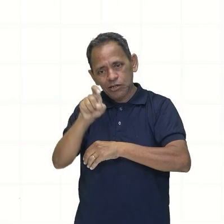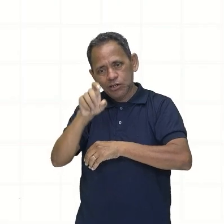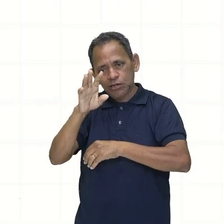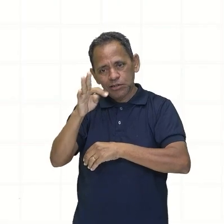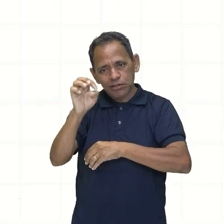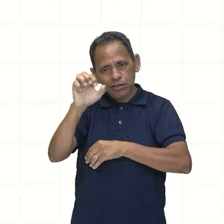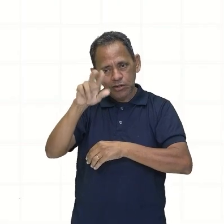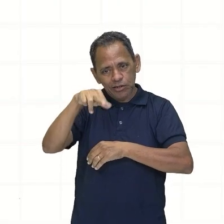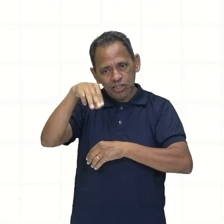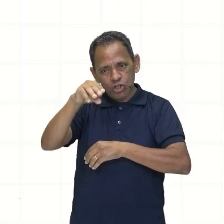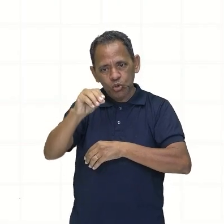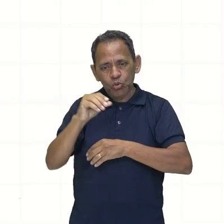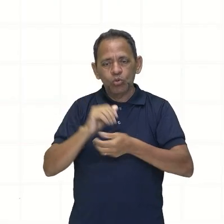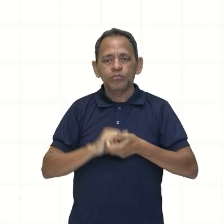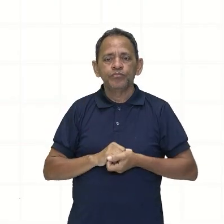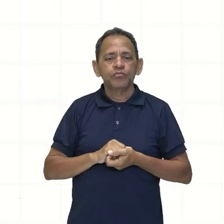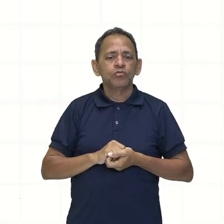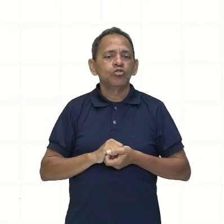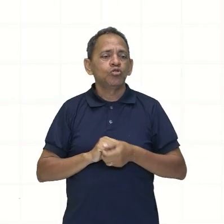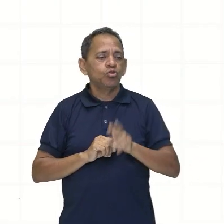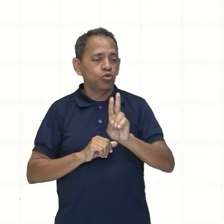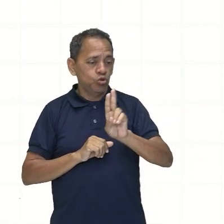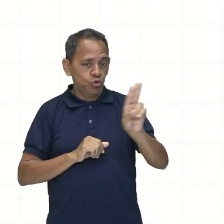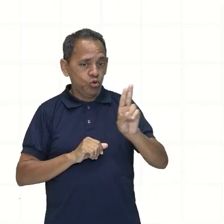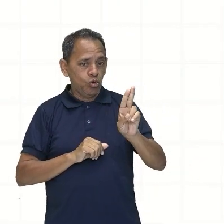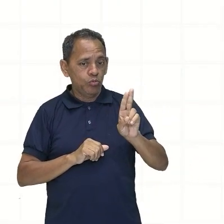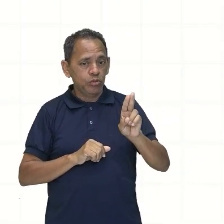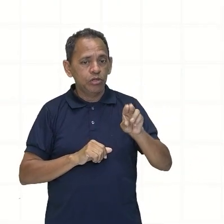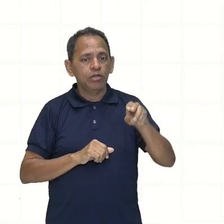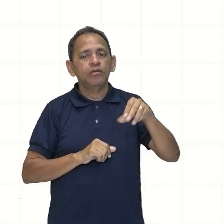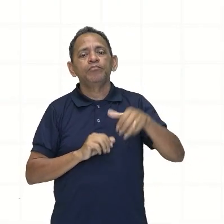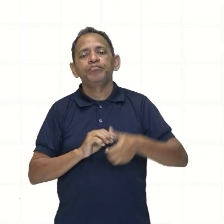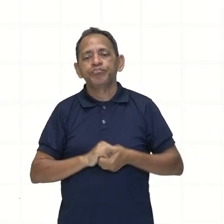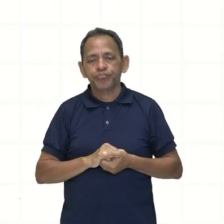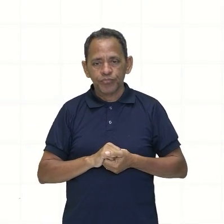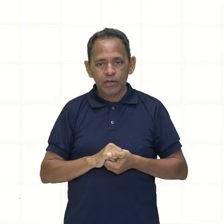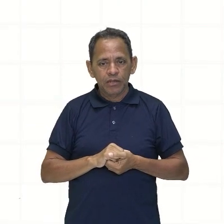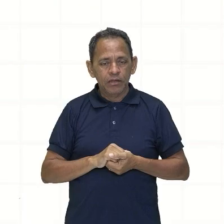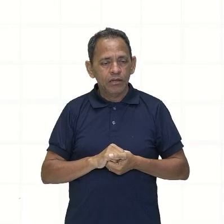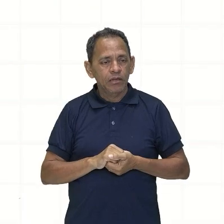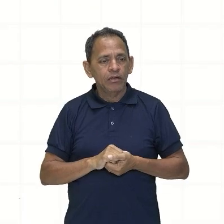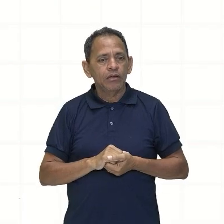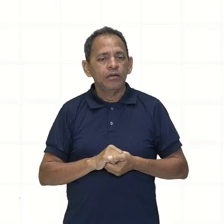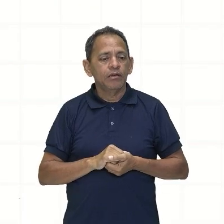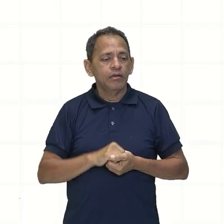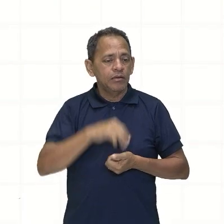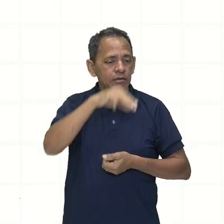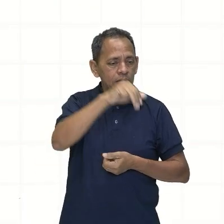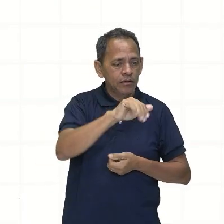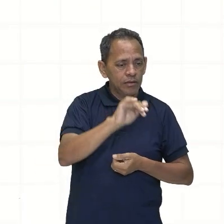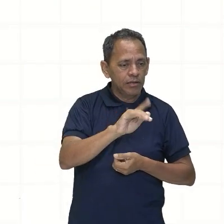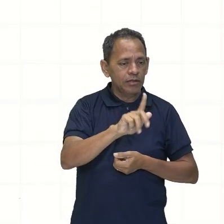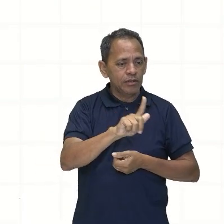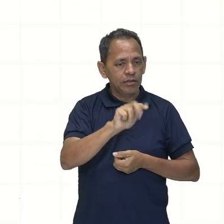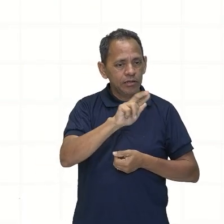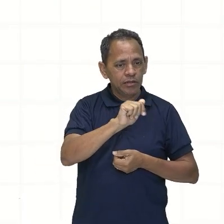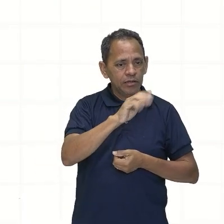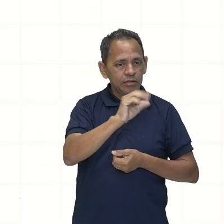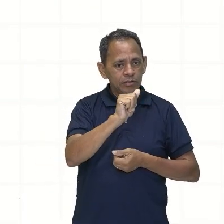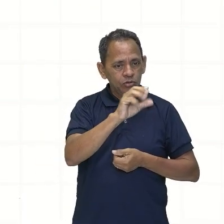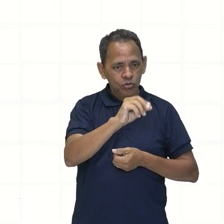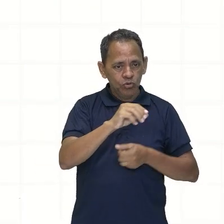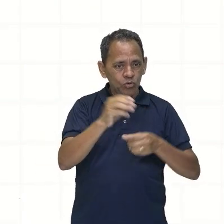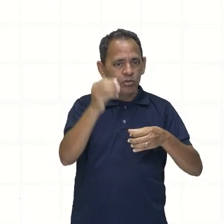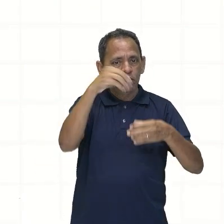de um país, eles vão receber aqui receber o nome, né, de migrações internas ou até mesmo de